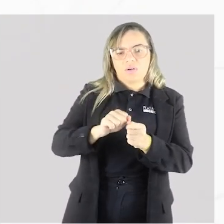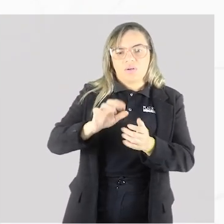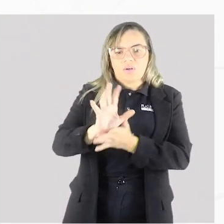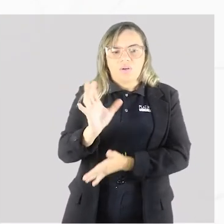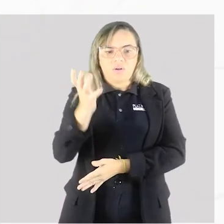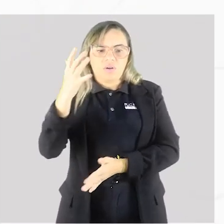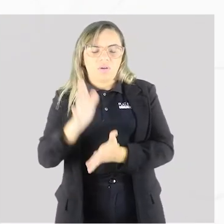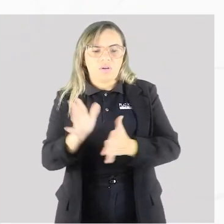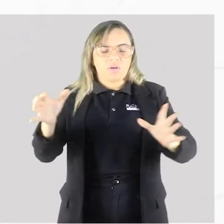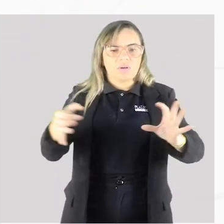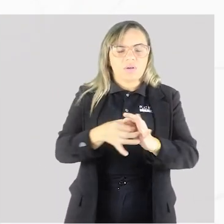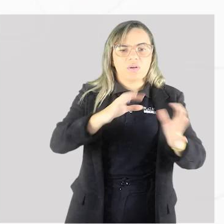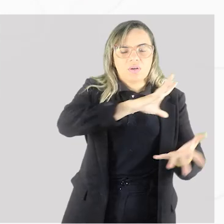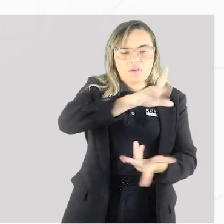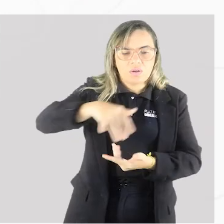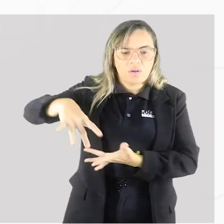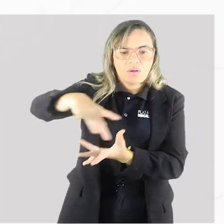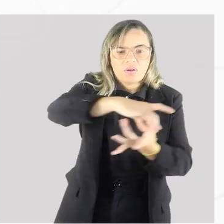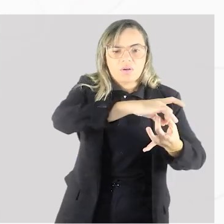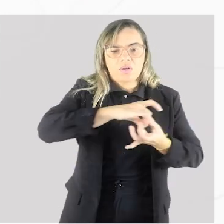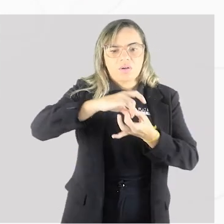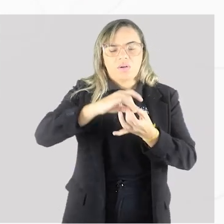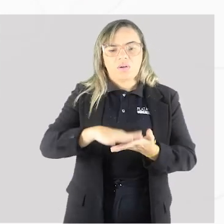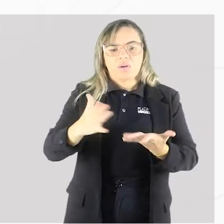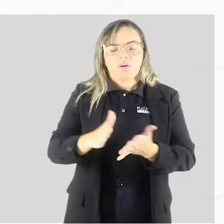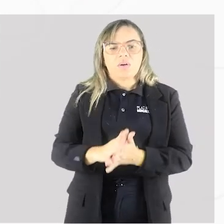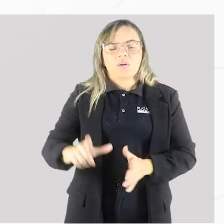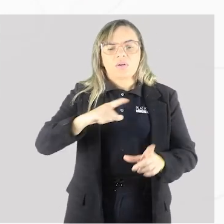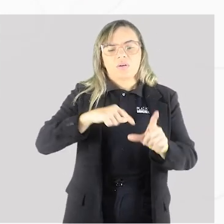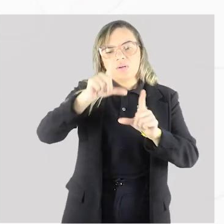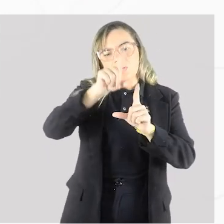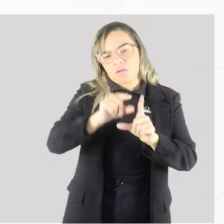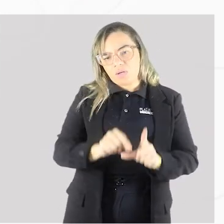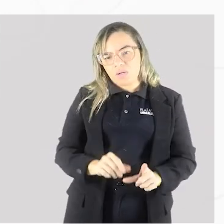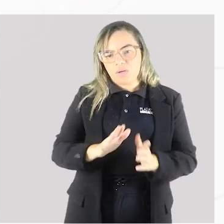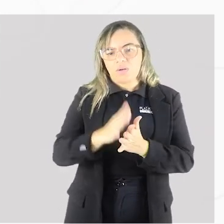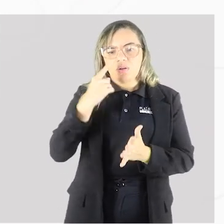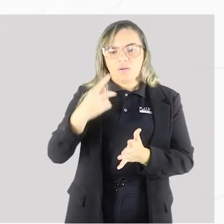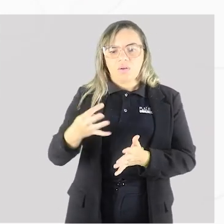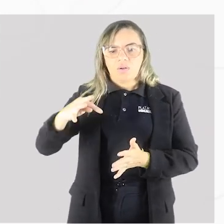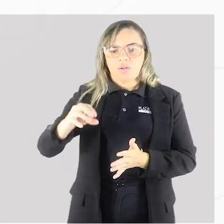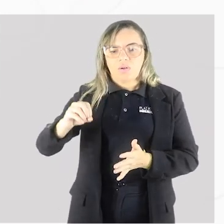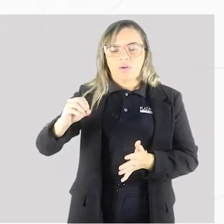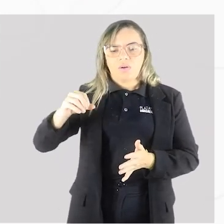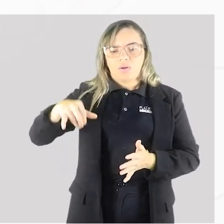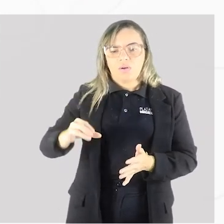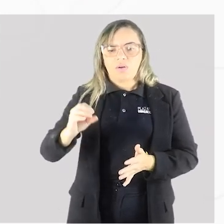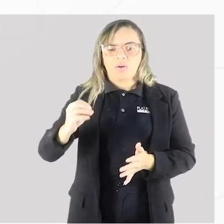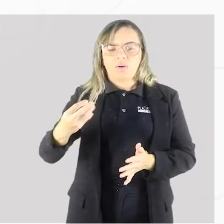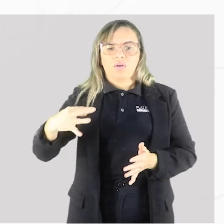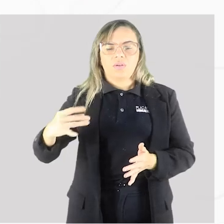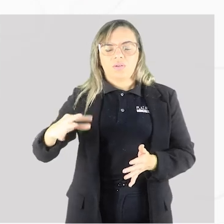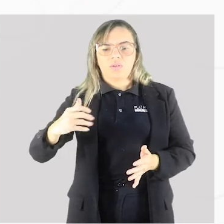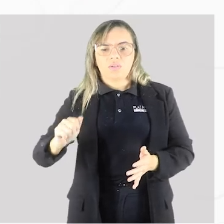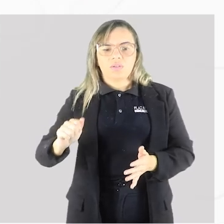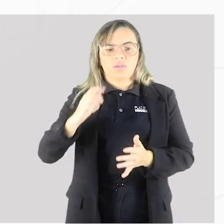à globalização. Tem como paradigma o modelo toyotista e é caracterizado por, olha